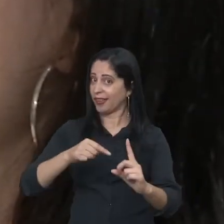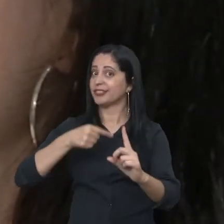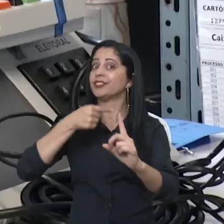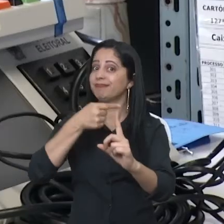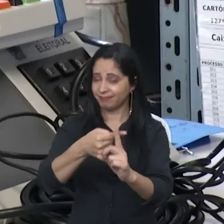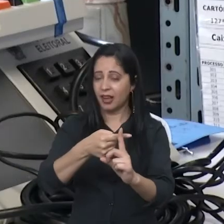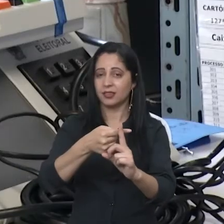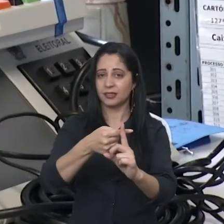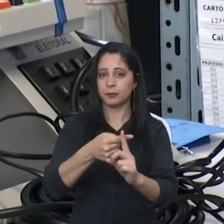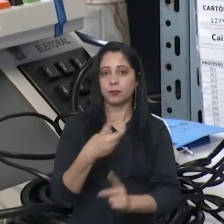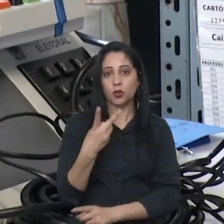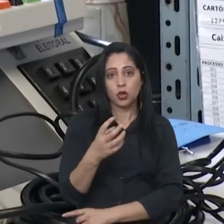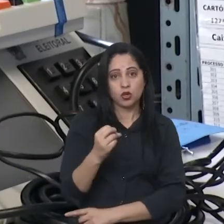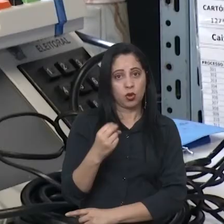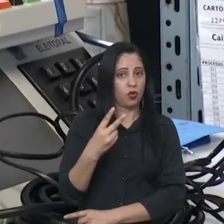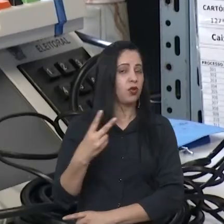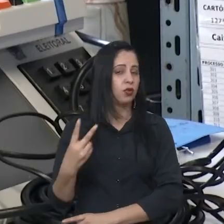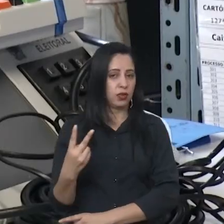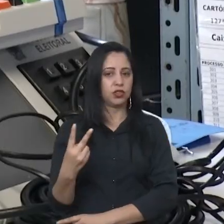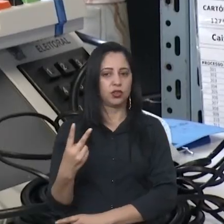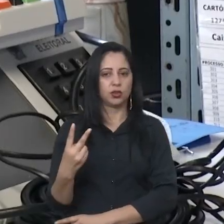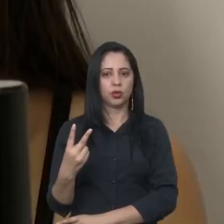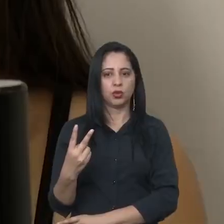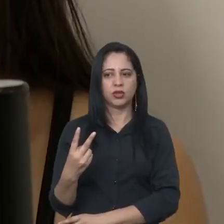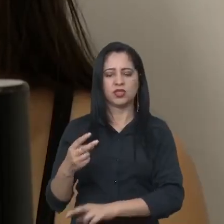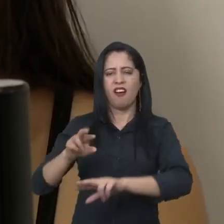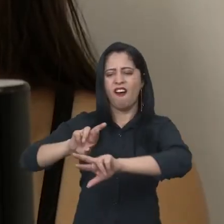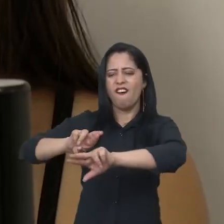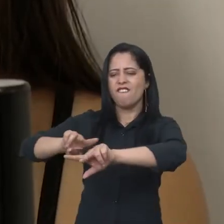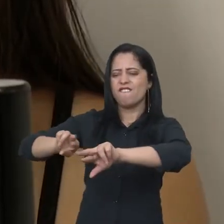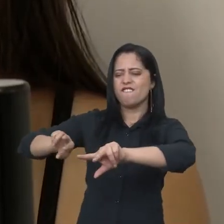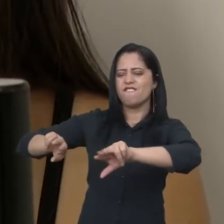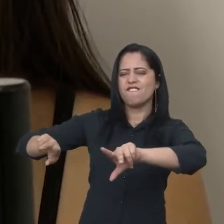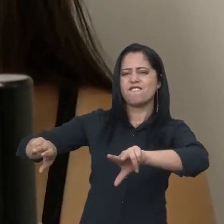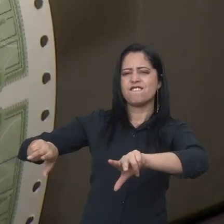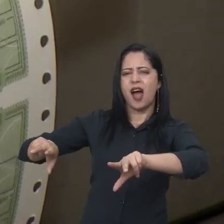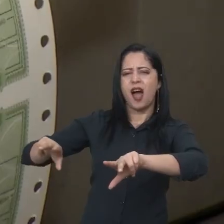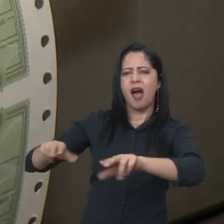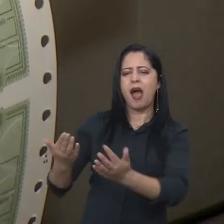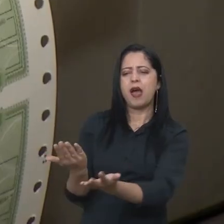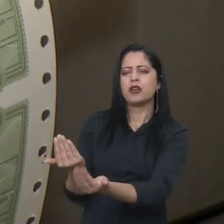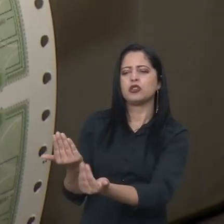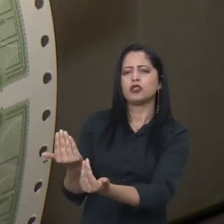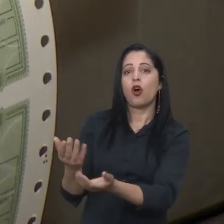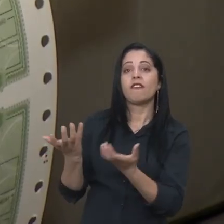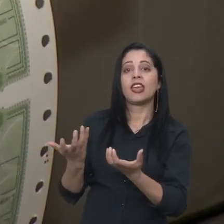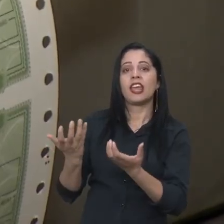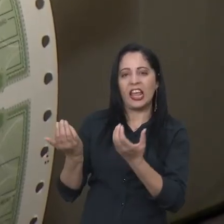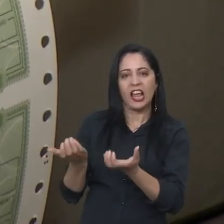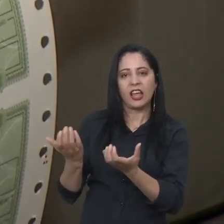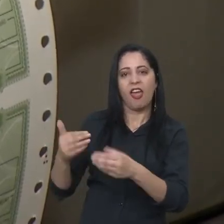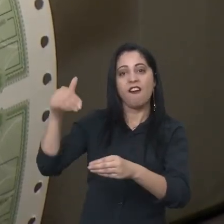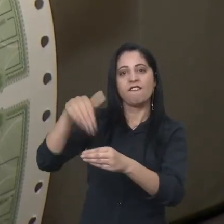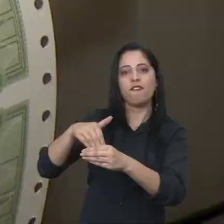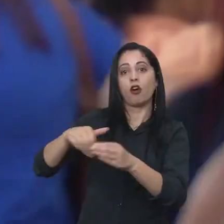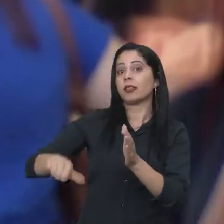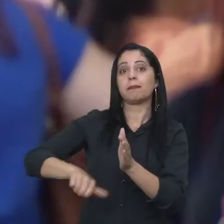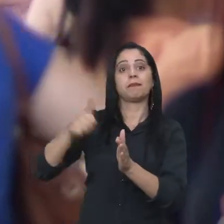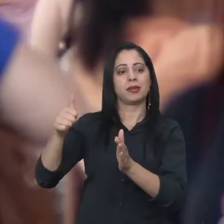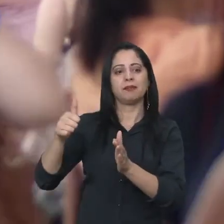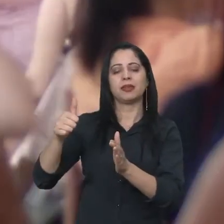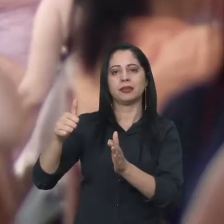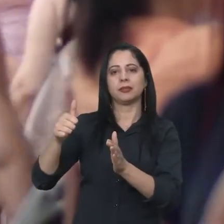ano. É que para as eleições de 2022, muitos jovens assumiram a missão de votar pela primeira